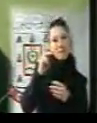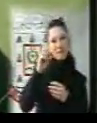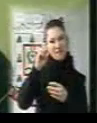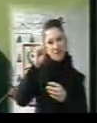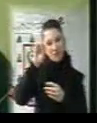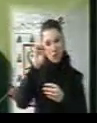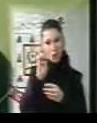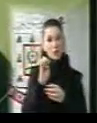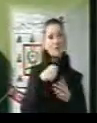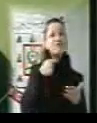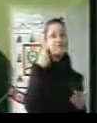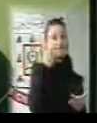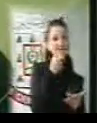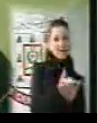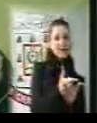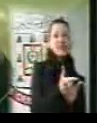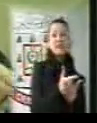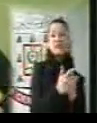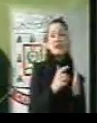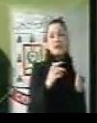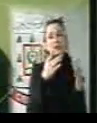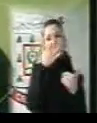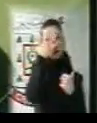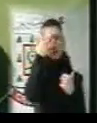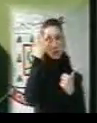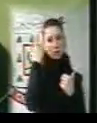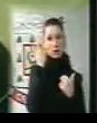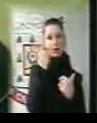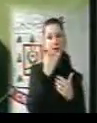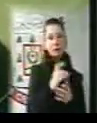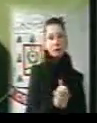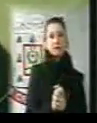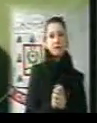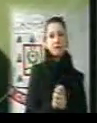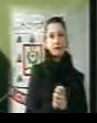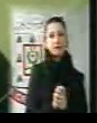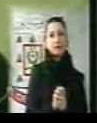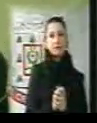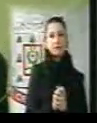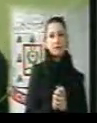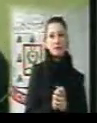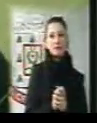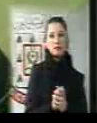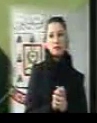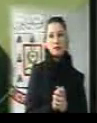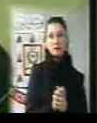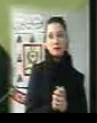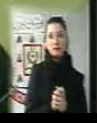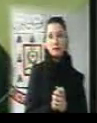3 milhões e 800 mil reais do início das desapropriações.